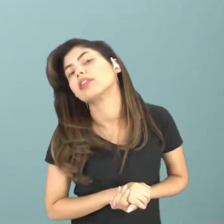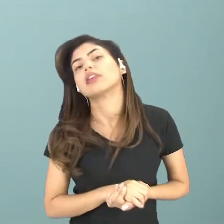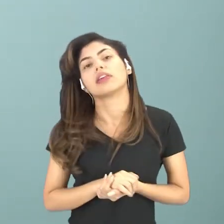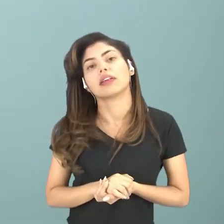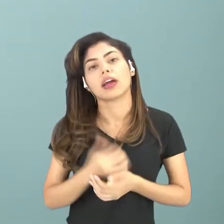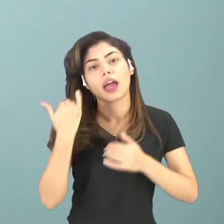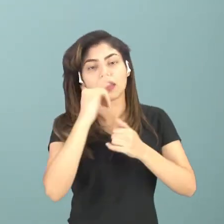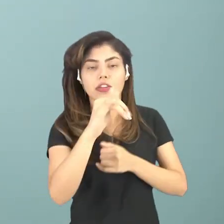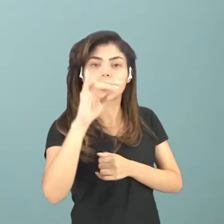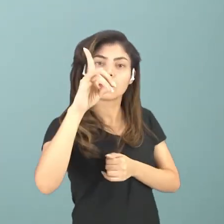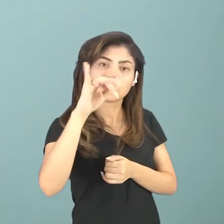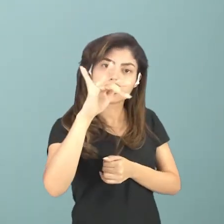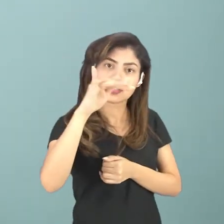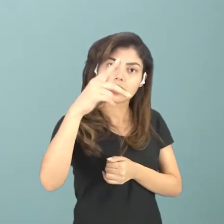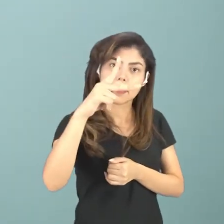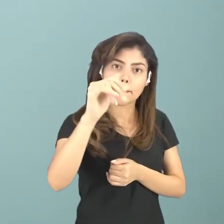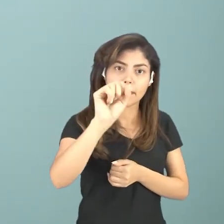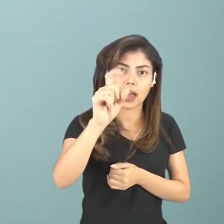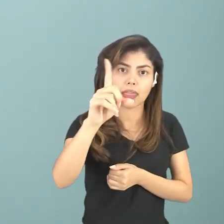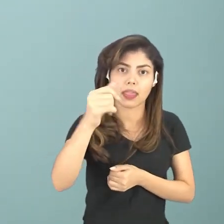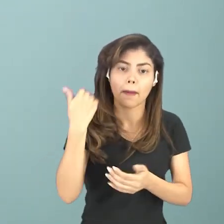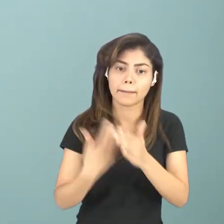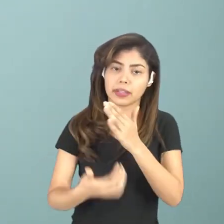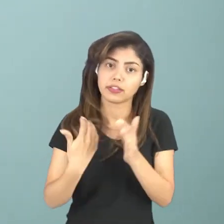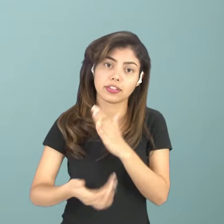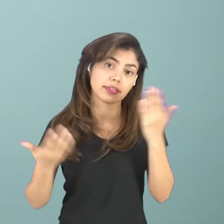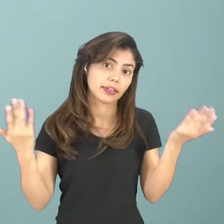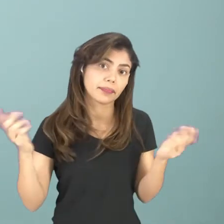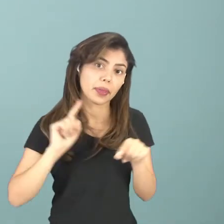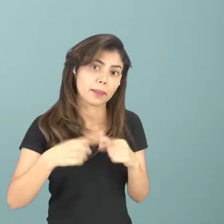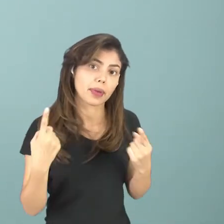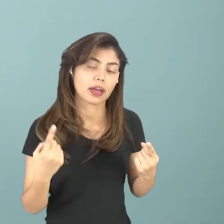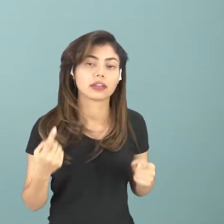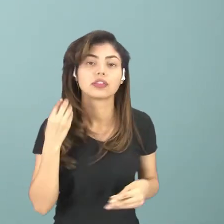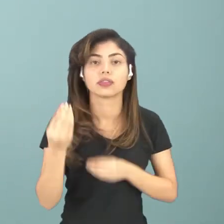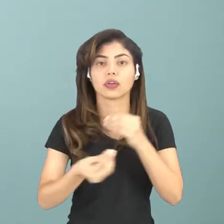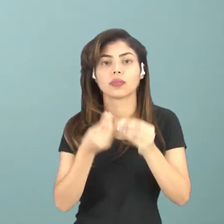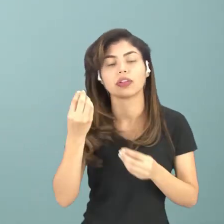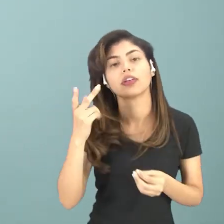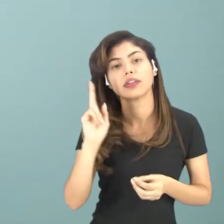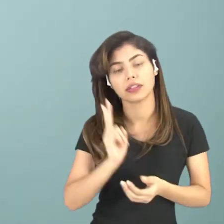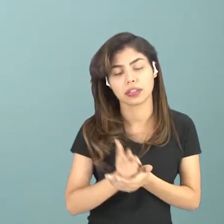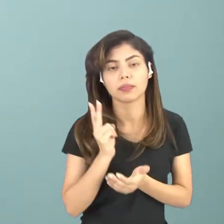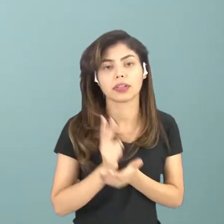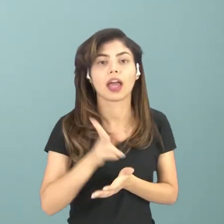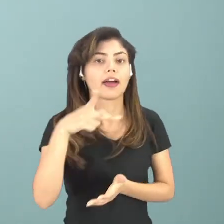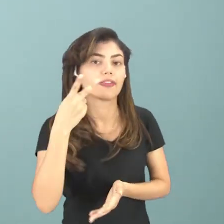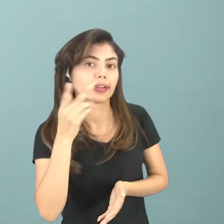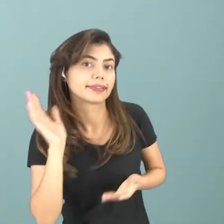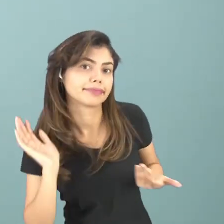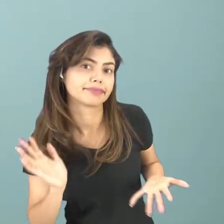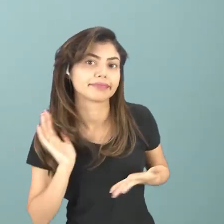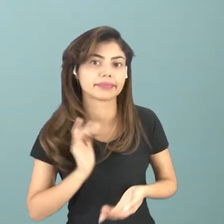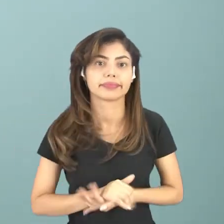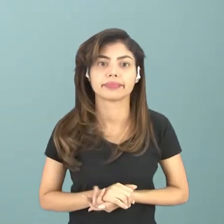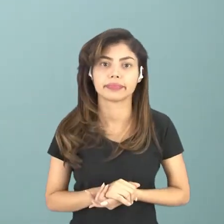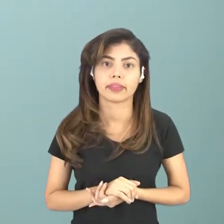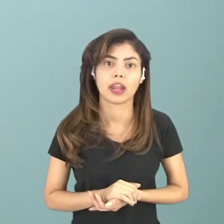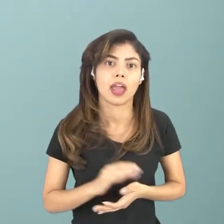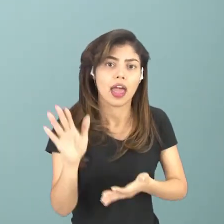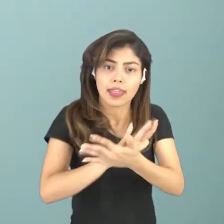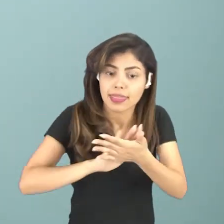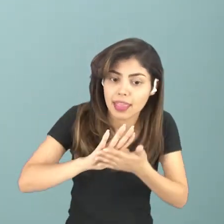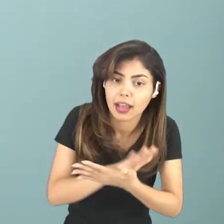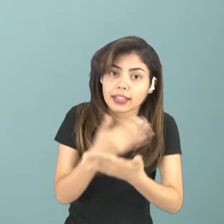aquela falazinha, né, nada se perde, né? Então a gente fala de energia convertida não aproveitada,